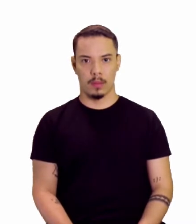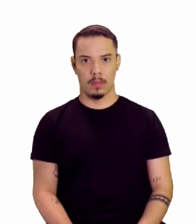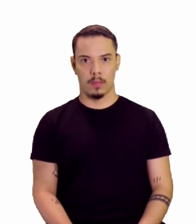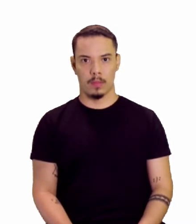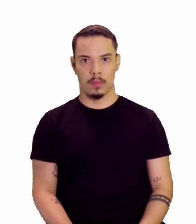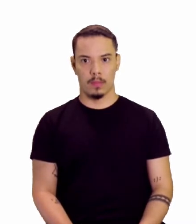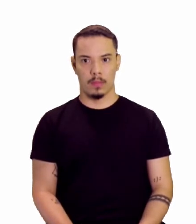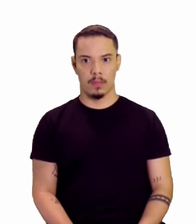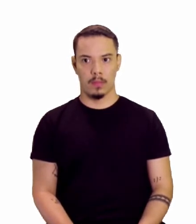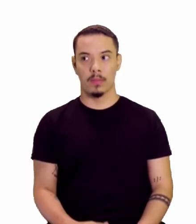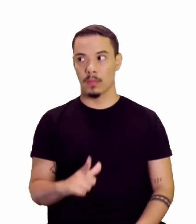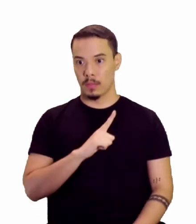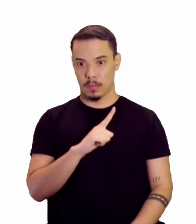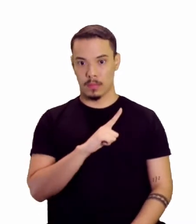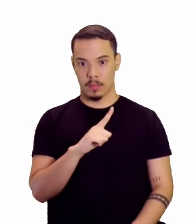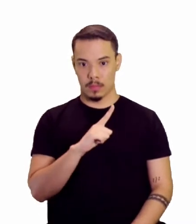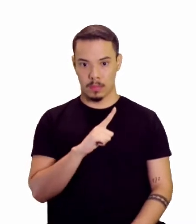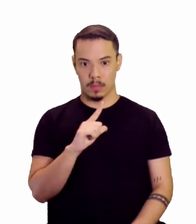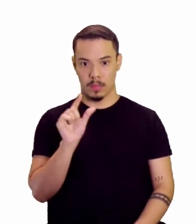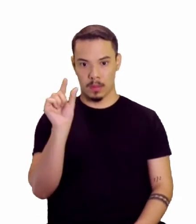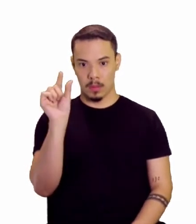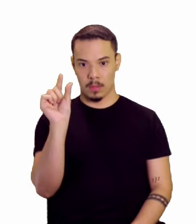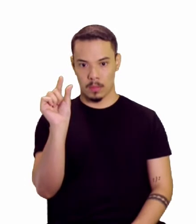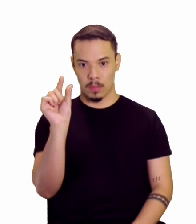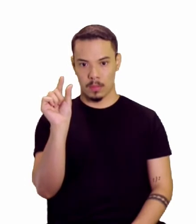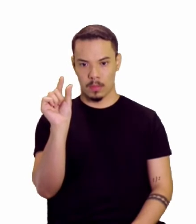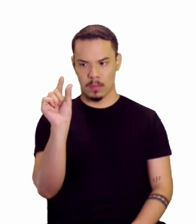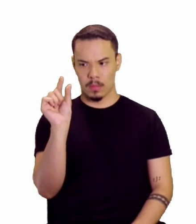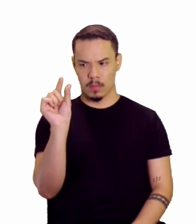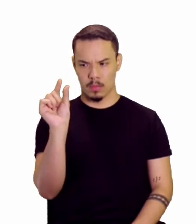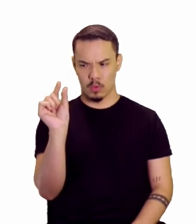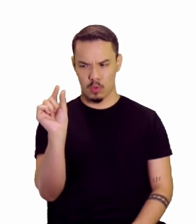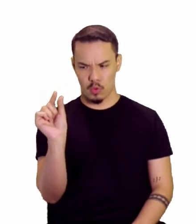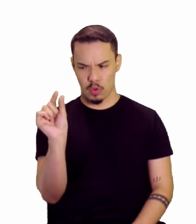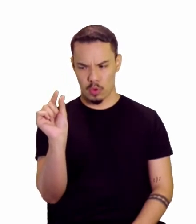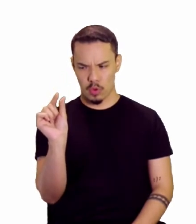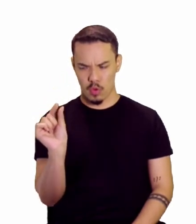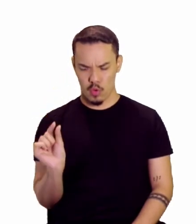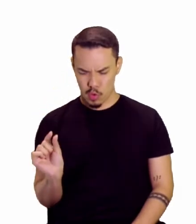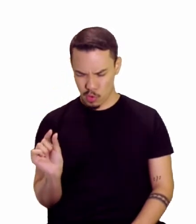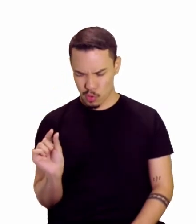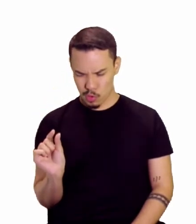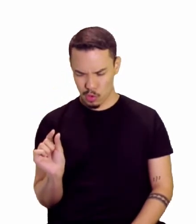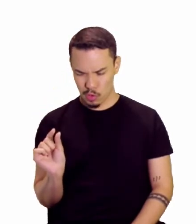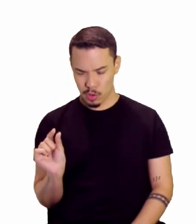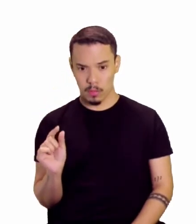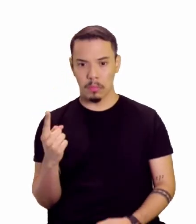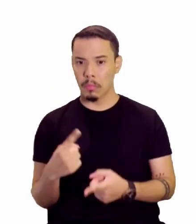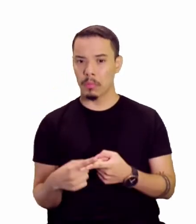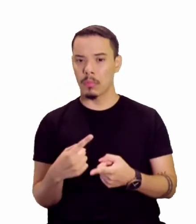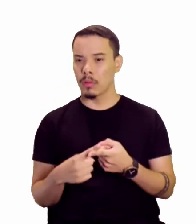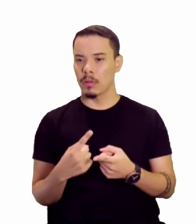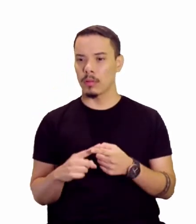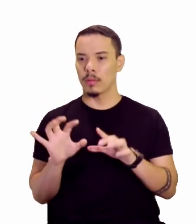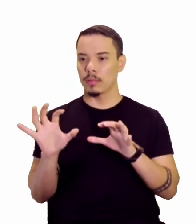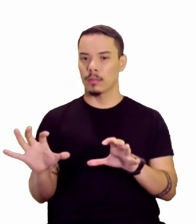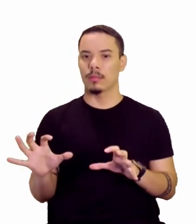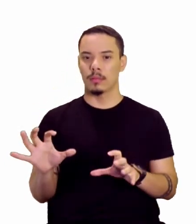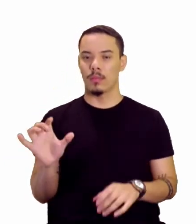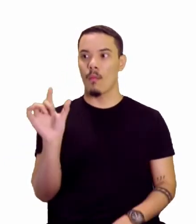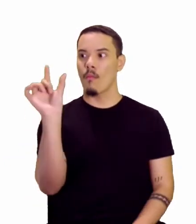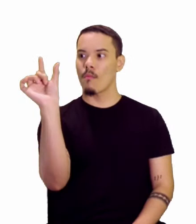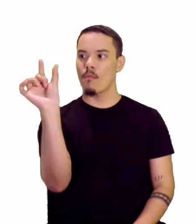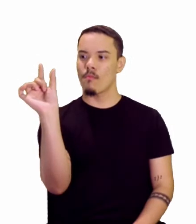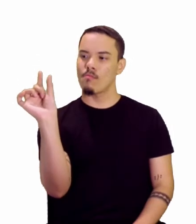nós temos certo tamanho, né? Isso. Aqui, pessoal, olha só, já na última, nós estamos estreitando esse